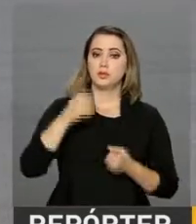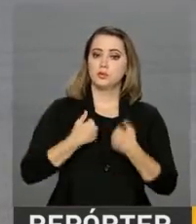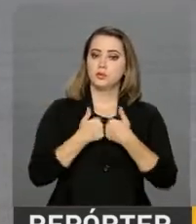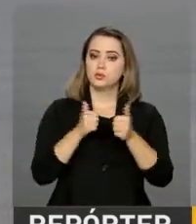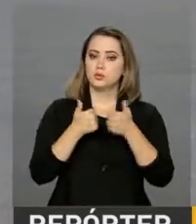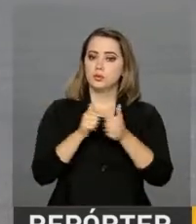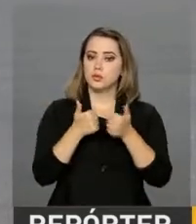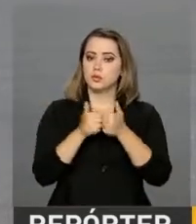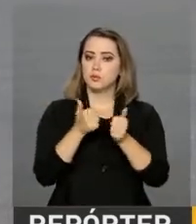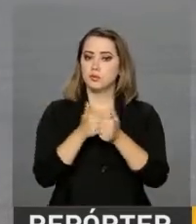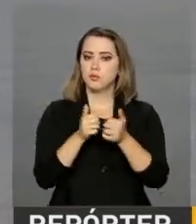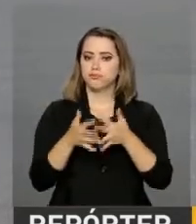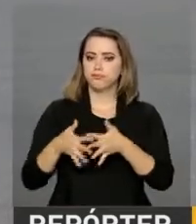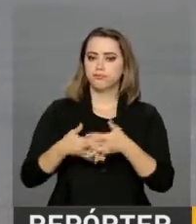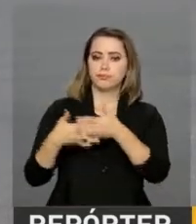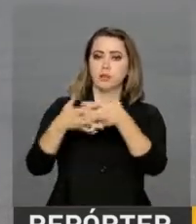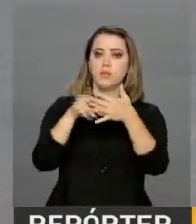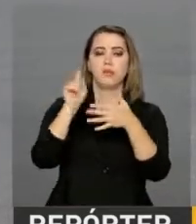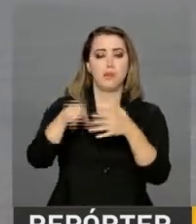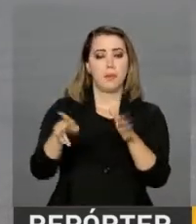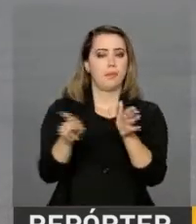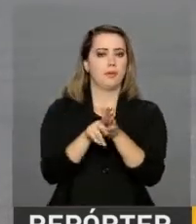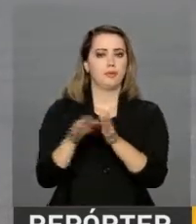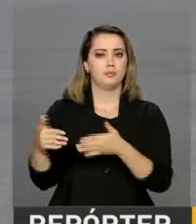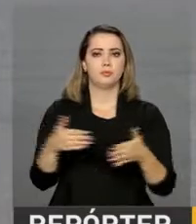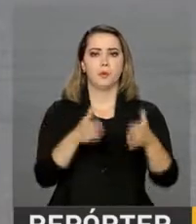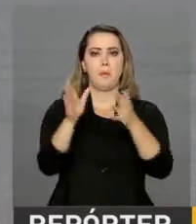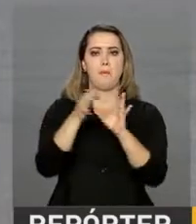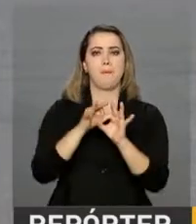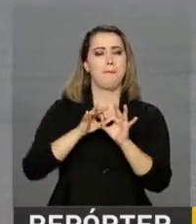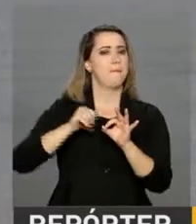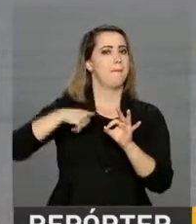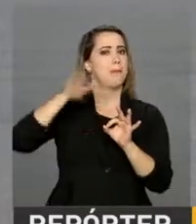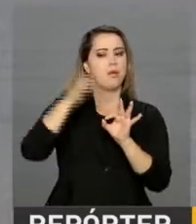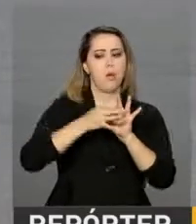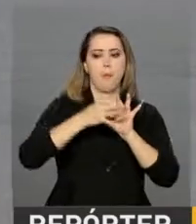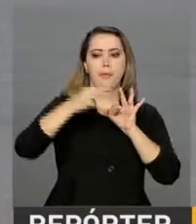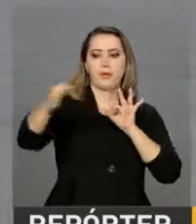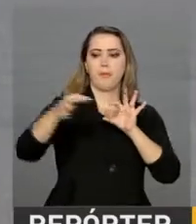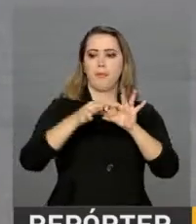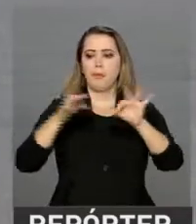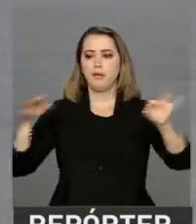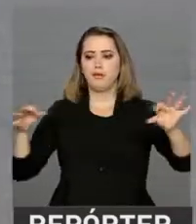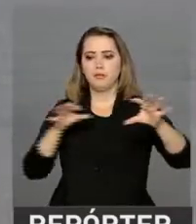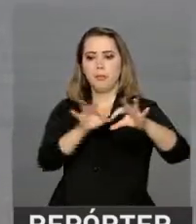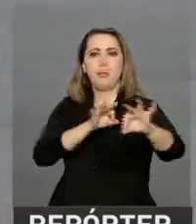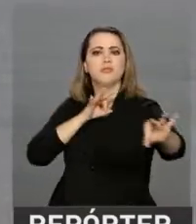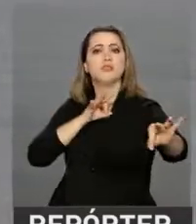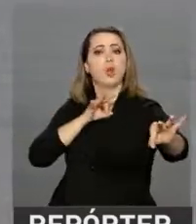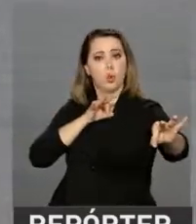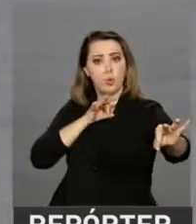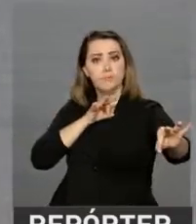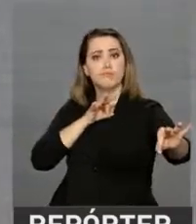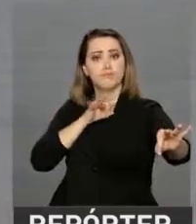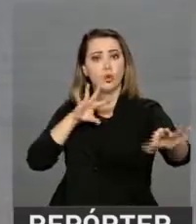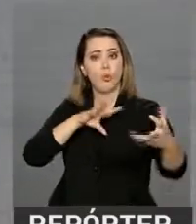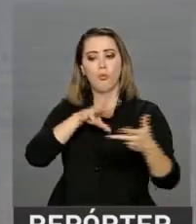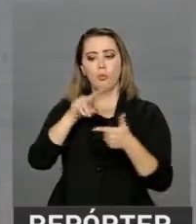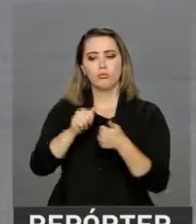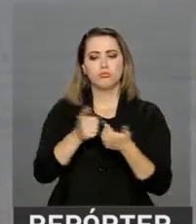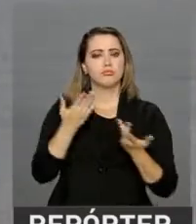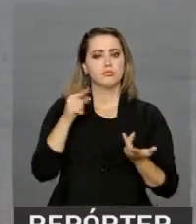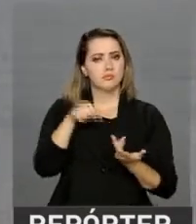feito pelas rodovias. O país, aliás, tem uma das maiores malhas rodoviárias do mundo. Agora, o Departamento Nacional